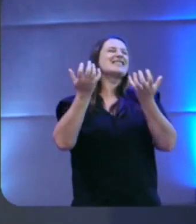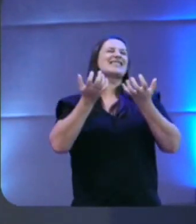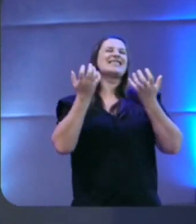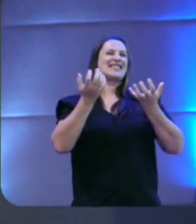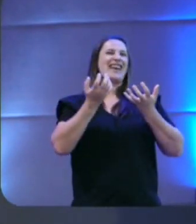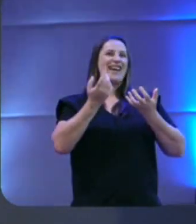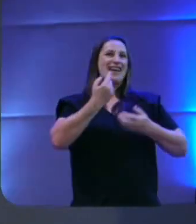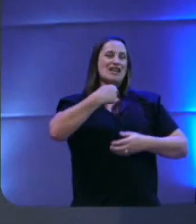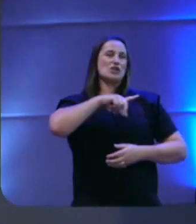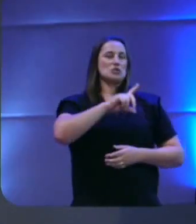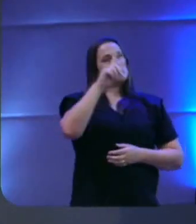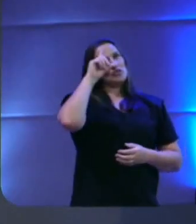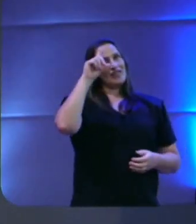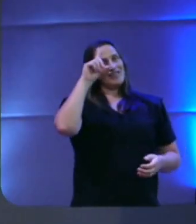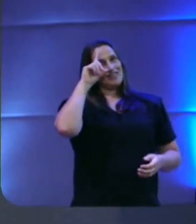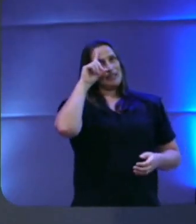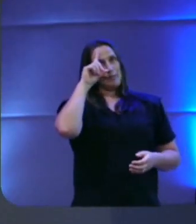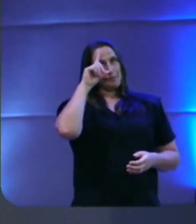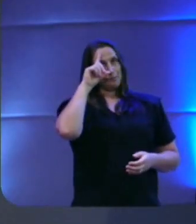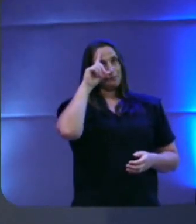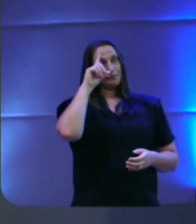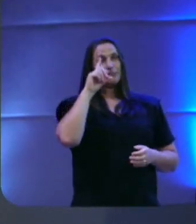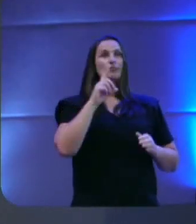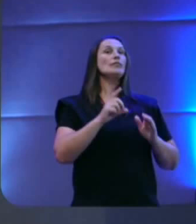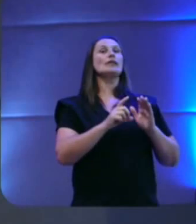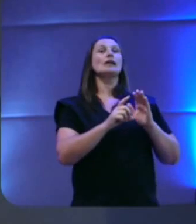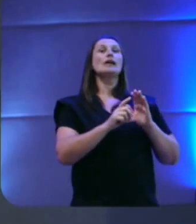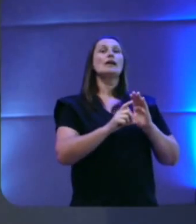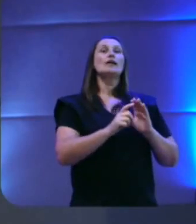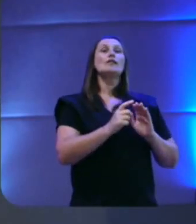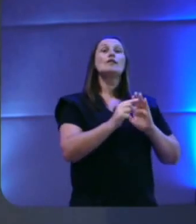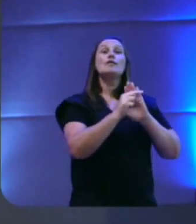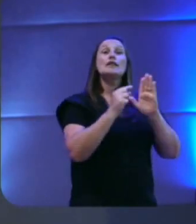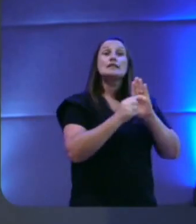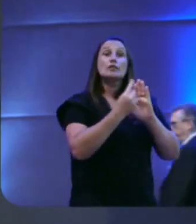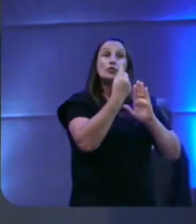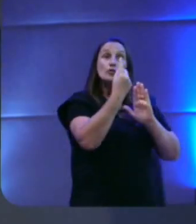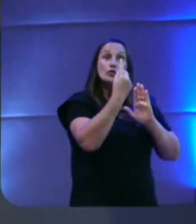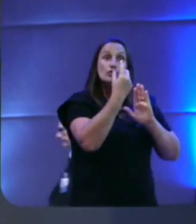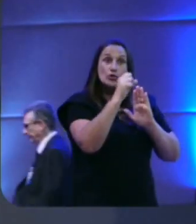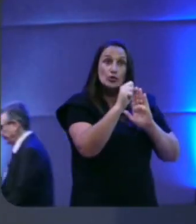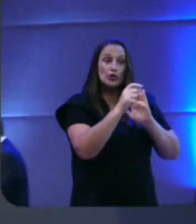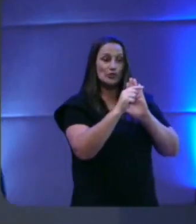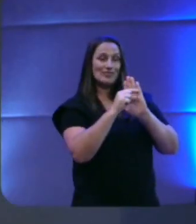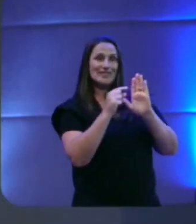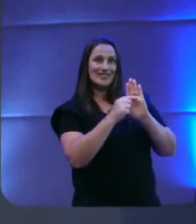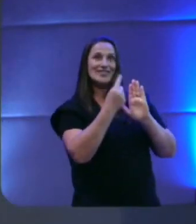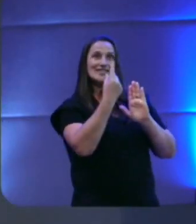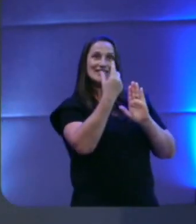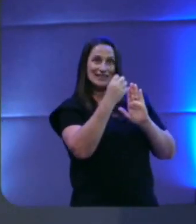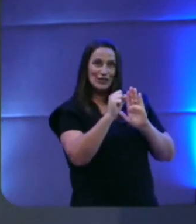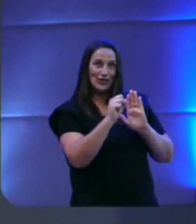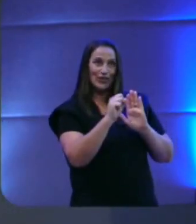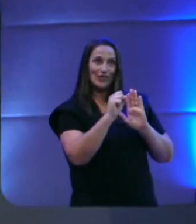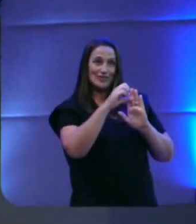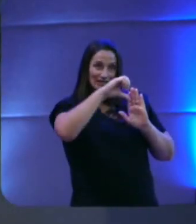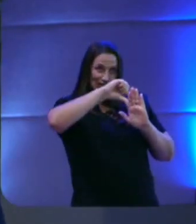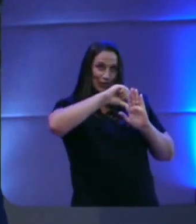dia a dia. Acompanha comigo a leitura do versículo 18 e 19 do capítulo 4 de